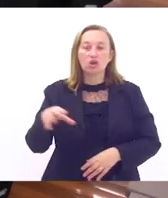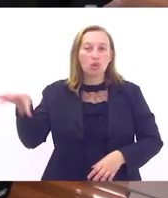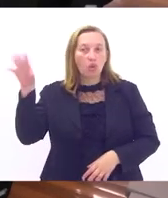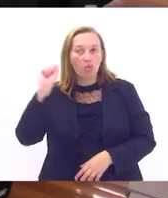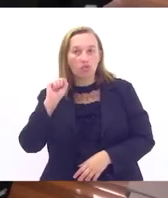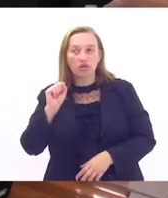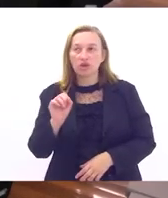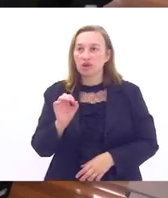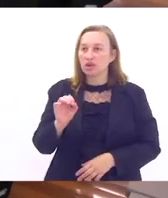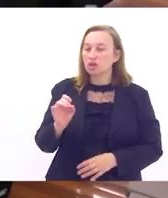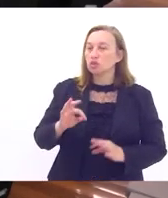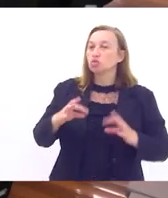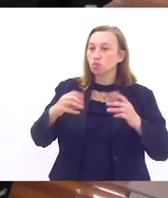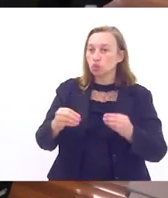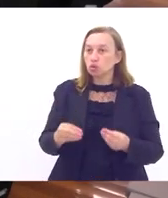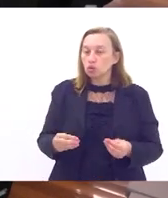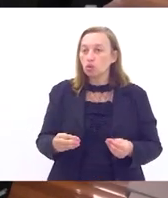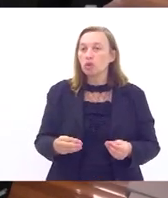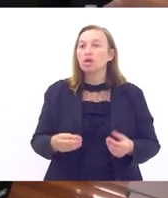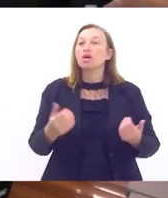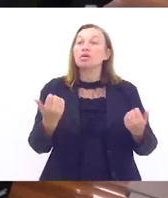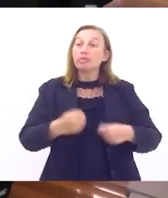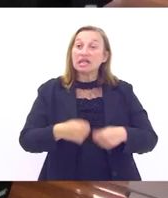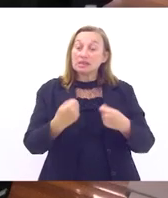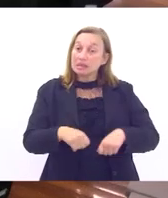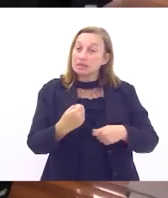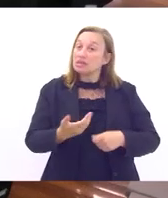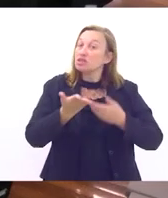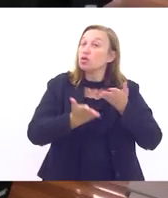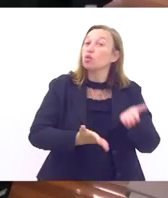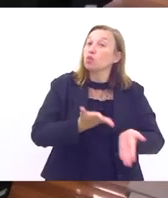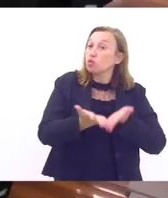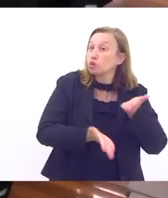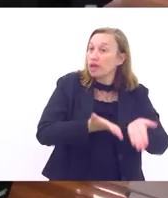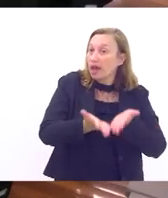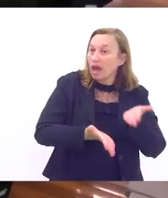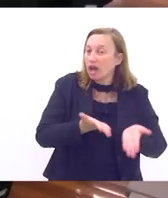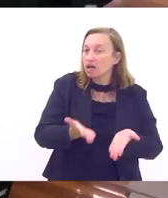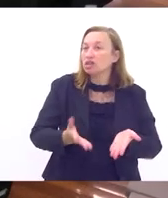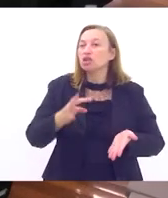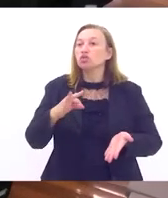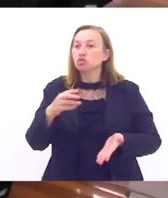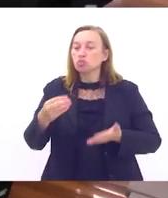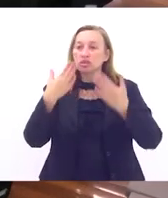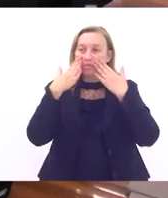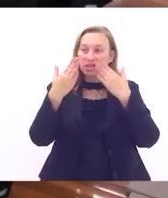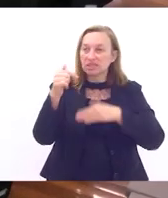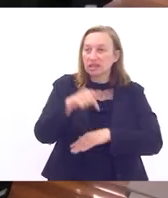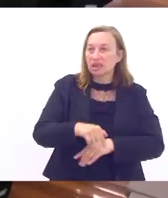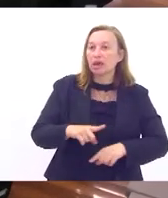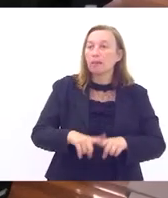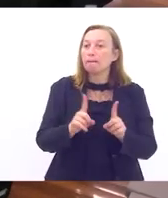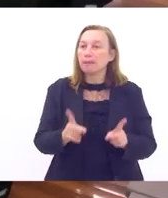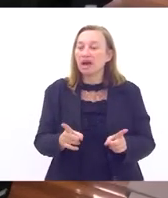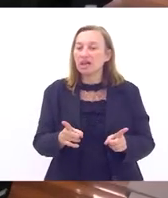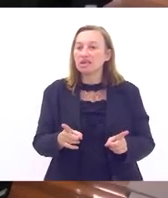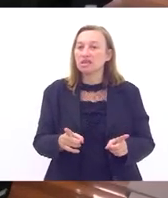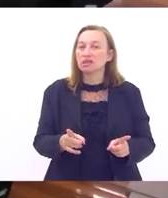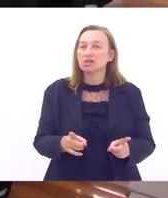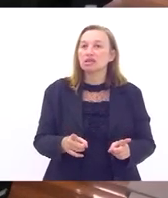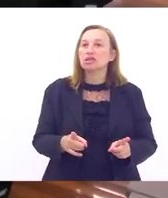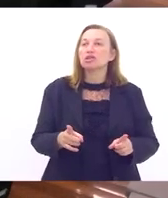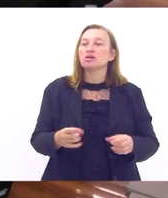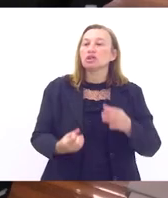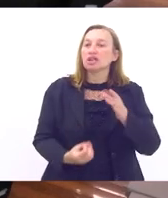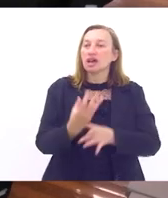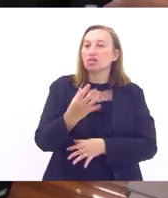como deveríamos, e temos que ter uma oitiva, né? Claro que está tudo sendo apresentado aqui, mas o executor do